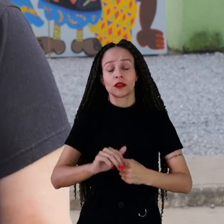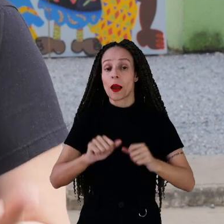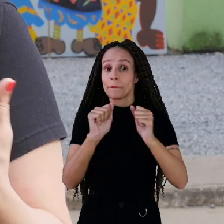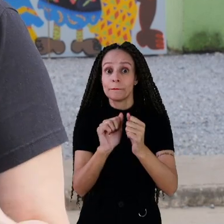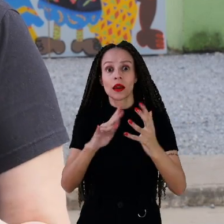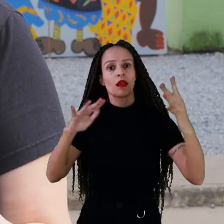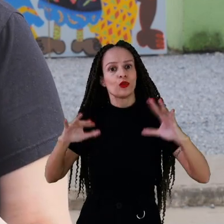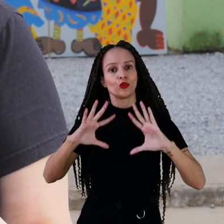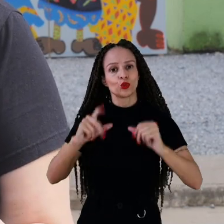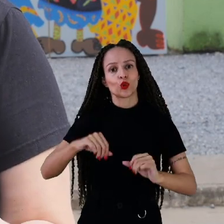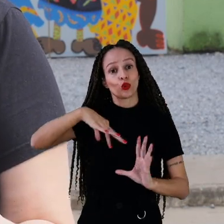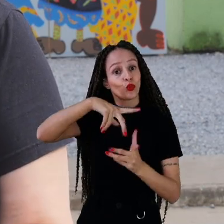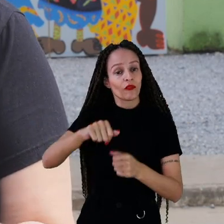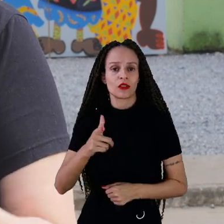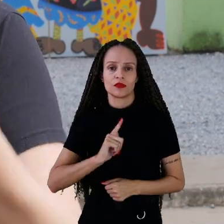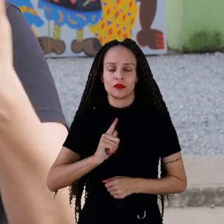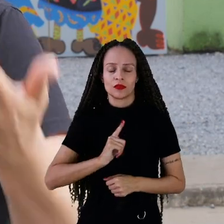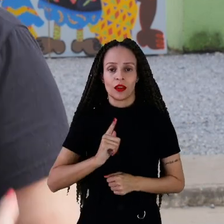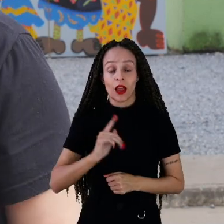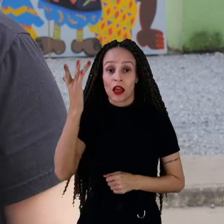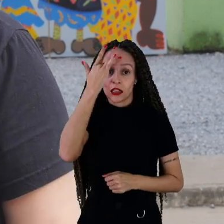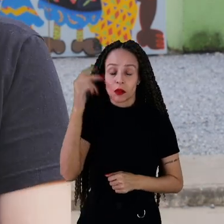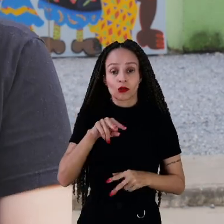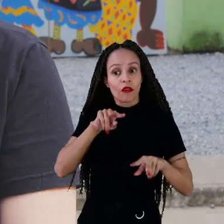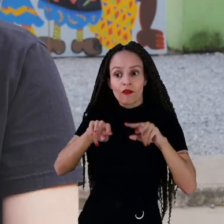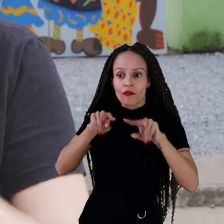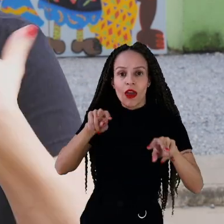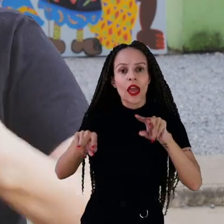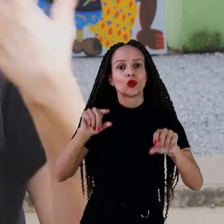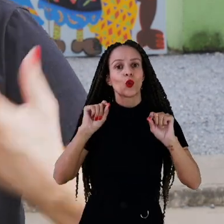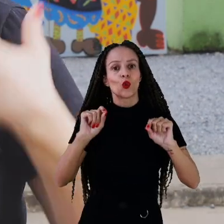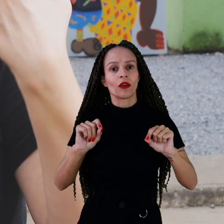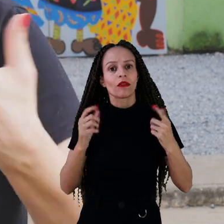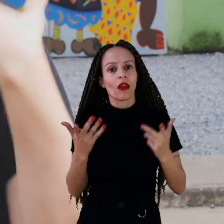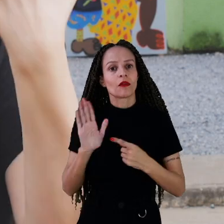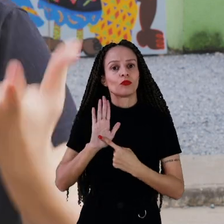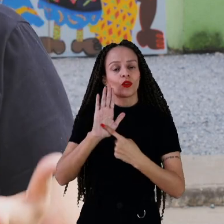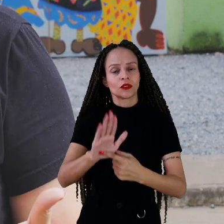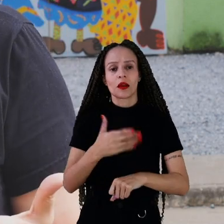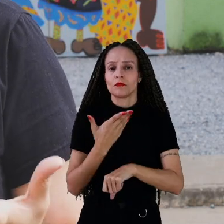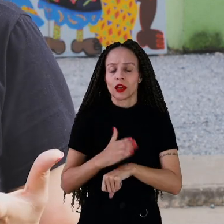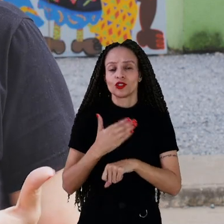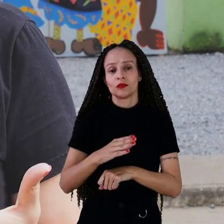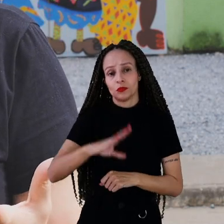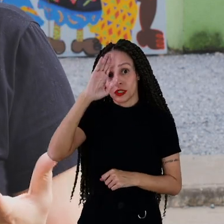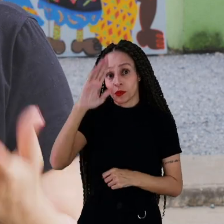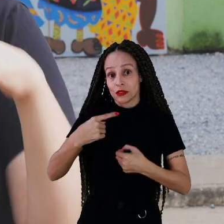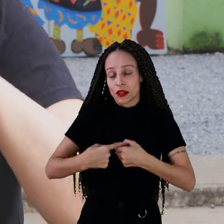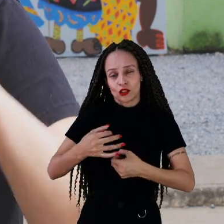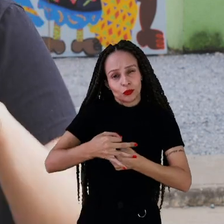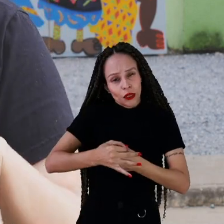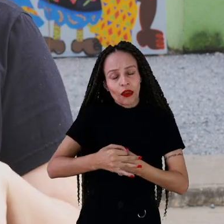disso para mostrar o brilho que todo esse universo já tem. As pessoas vão vendo aquilo que a gente quer pôr em